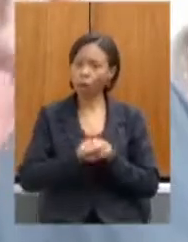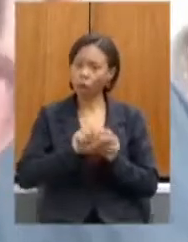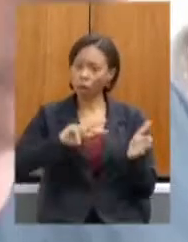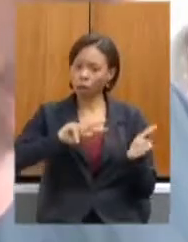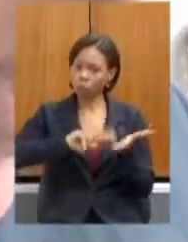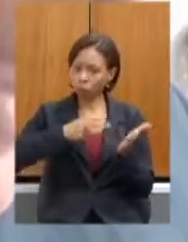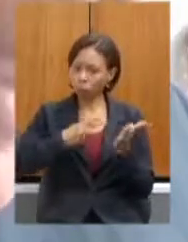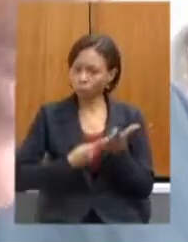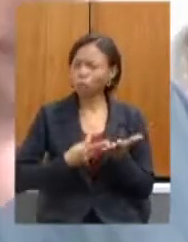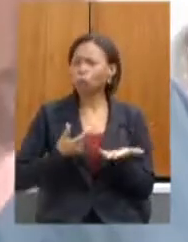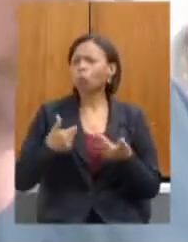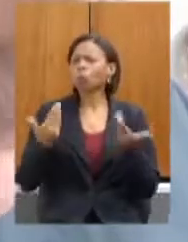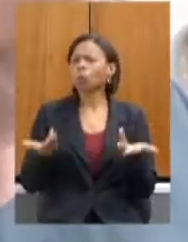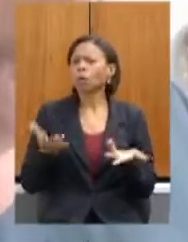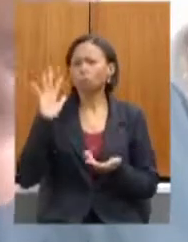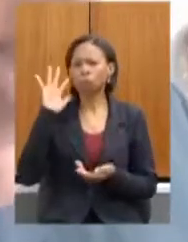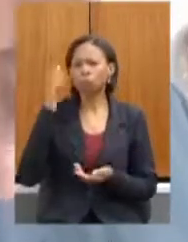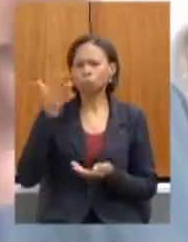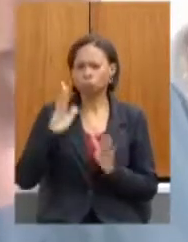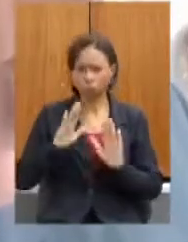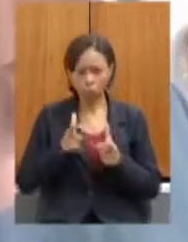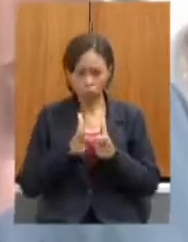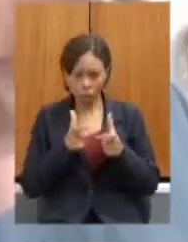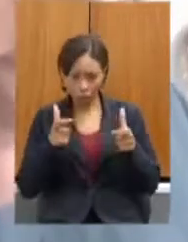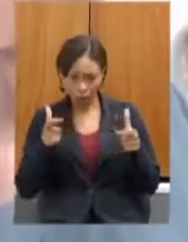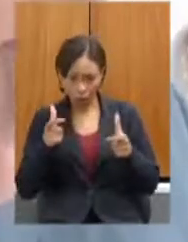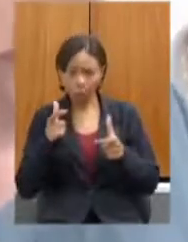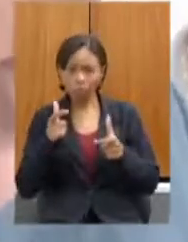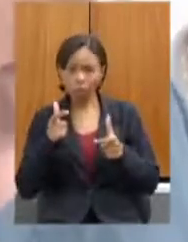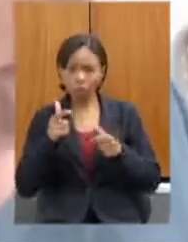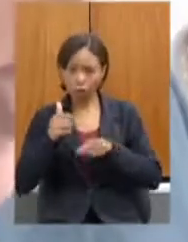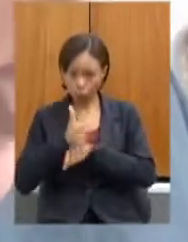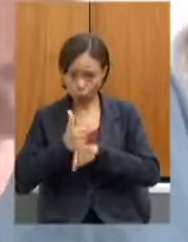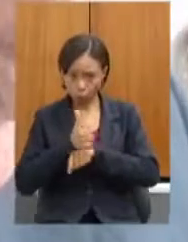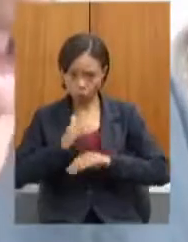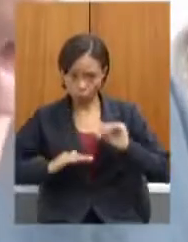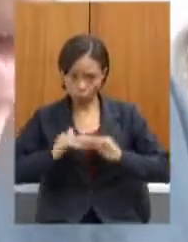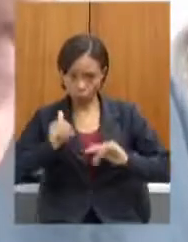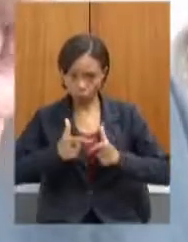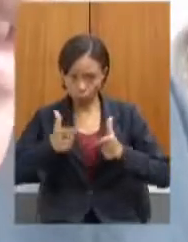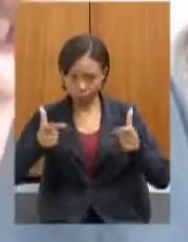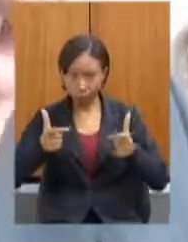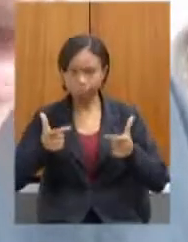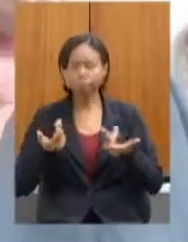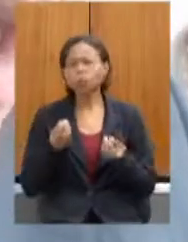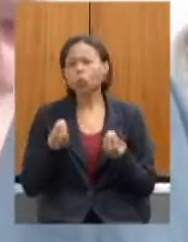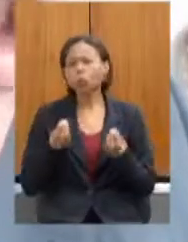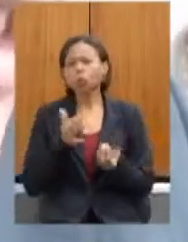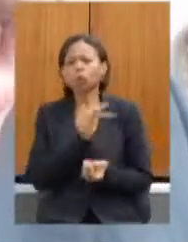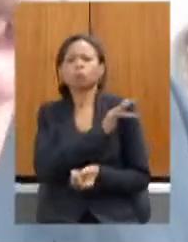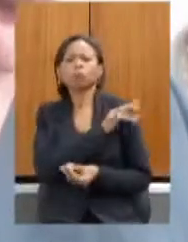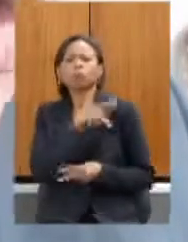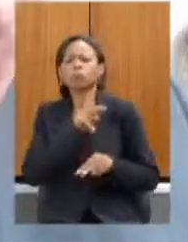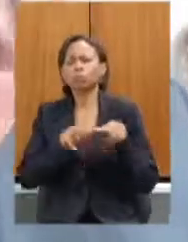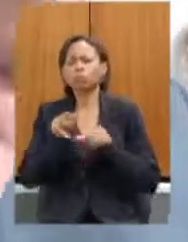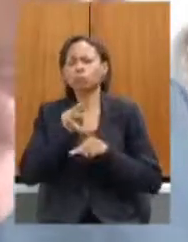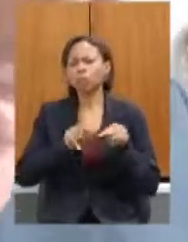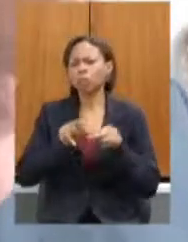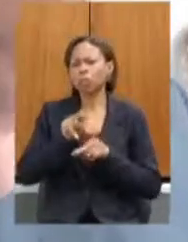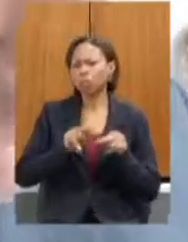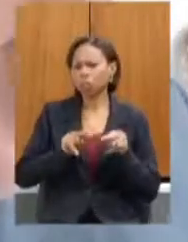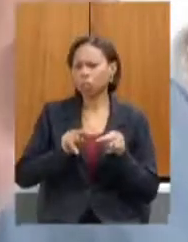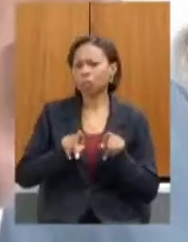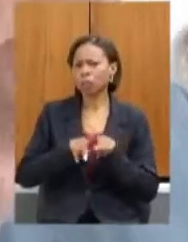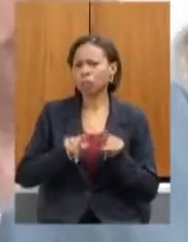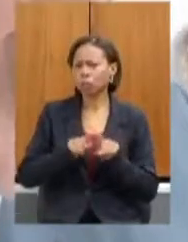Qual foi a posição tomada houve uma ampliação de Recursos Humanos como se deu a fiscalização da utilização dos recursos